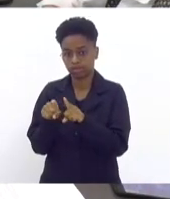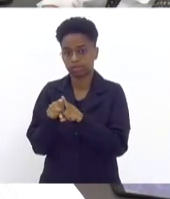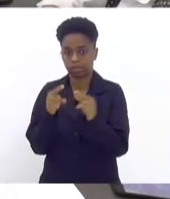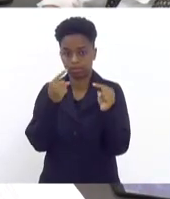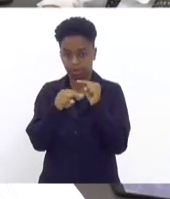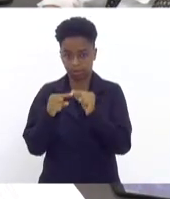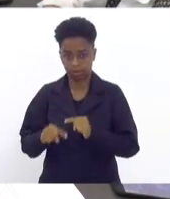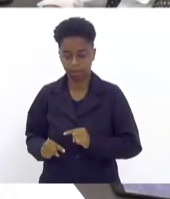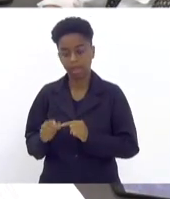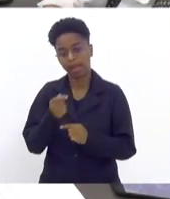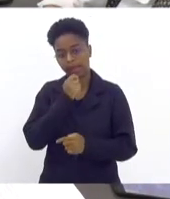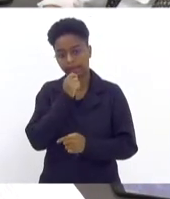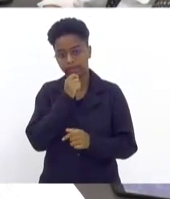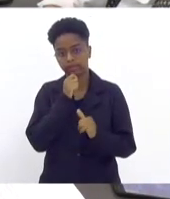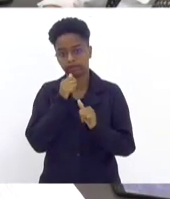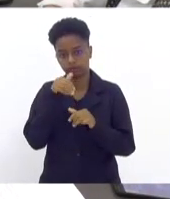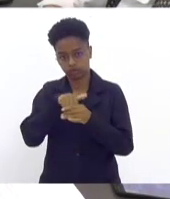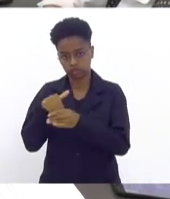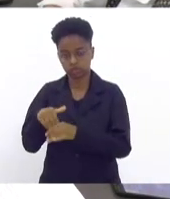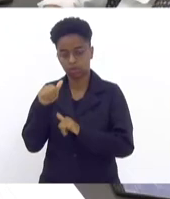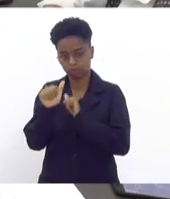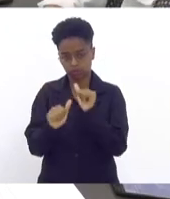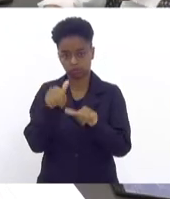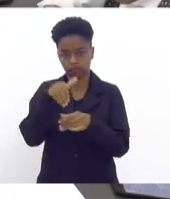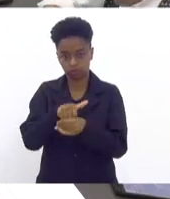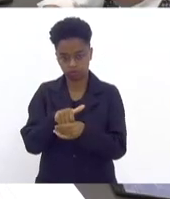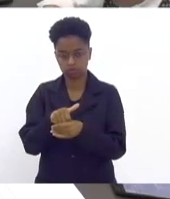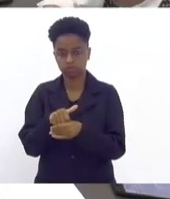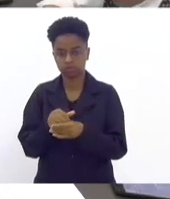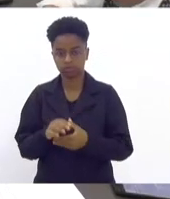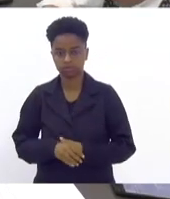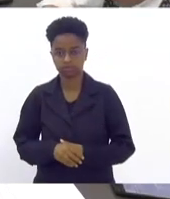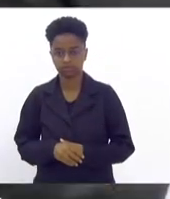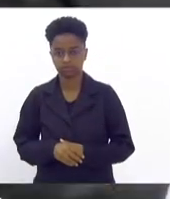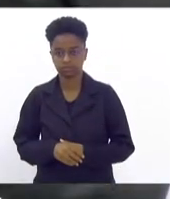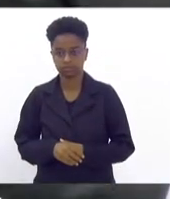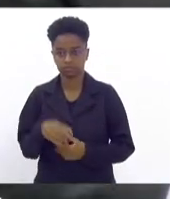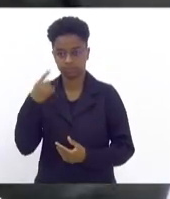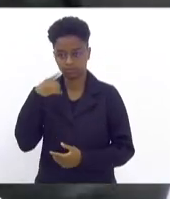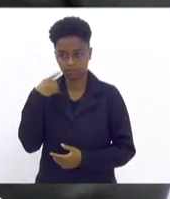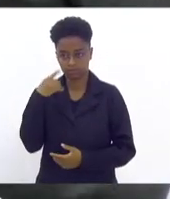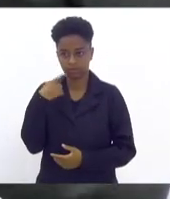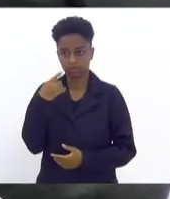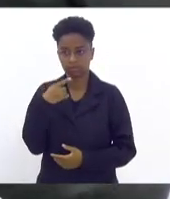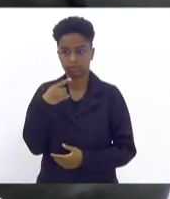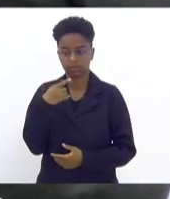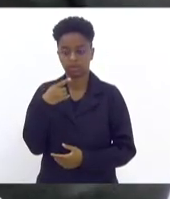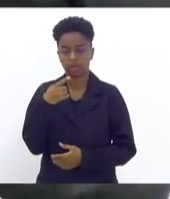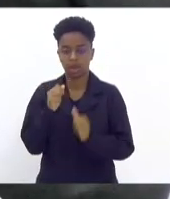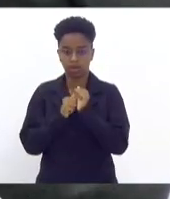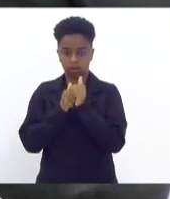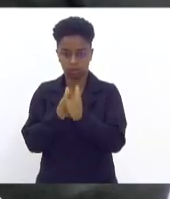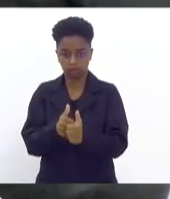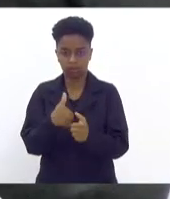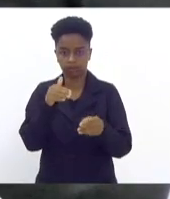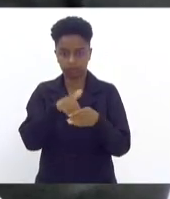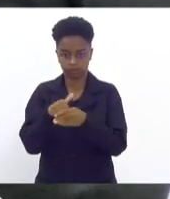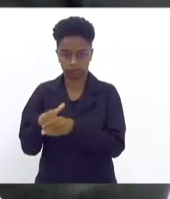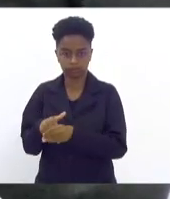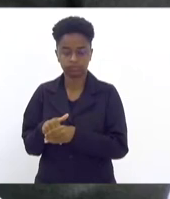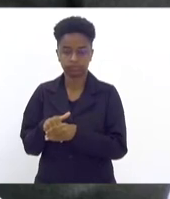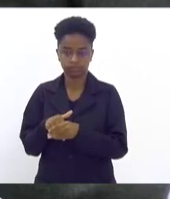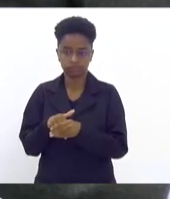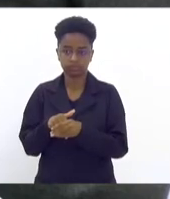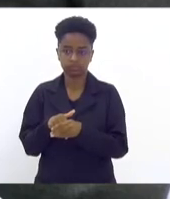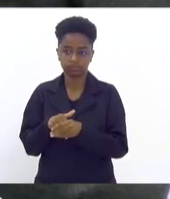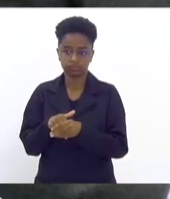ainda em votação, retificando o voto, deputado Vinícius Cozzolino acompanhando o parecer original. Doutor